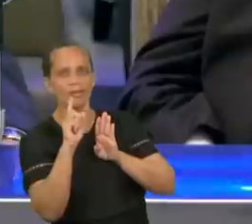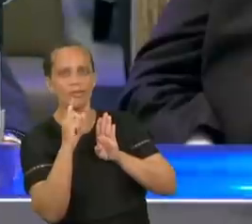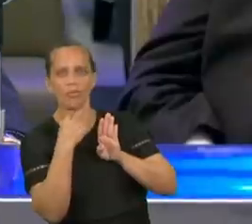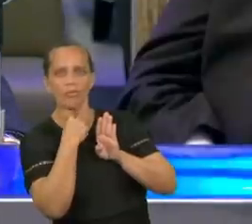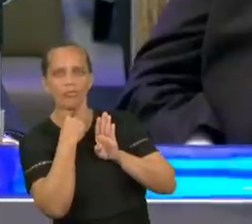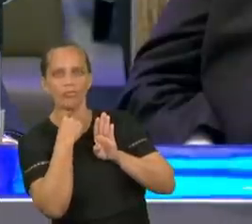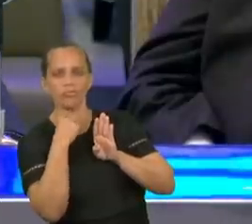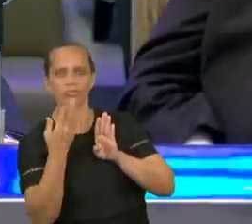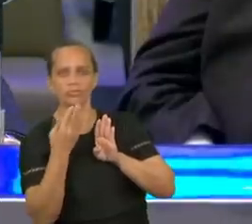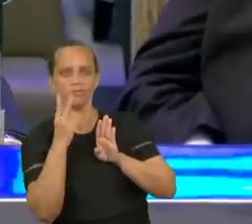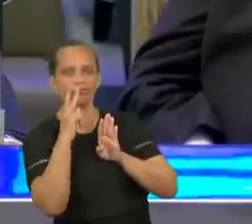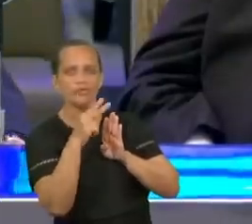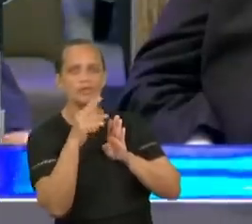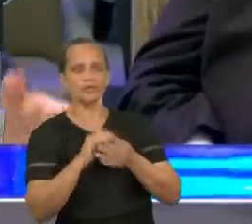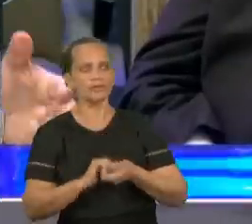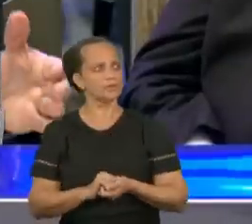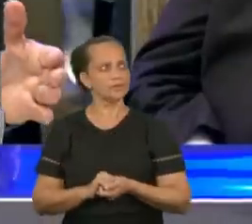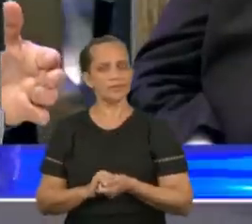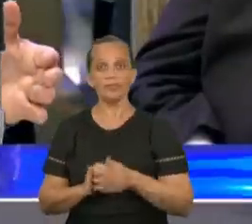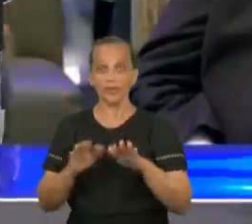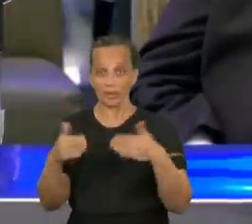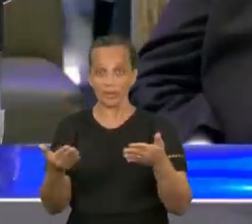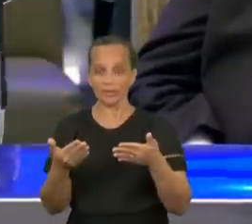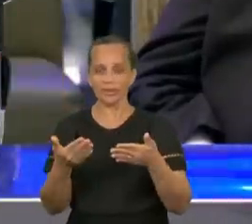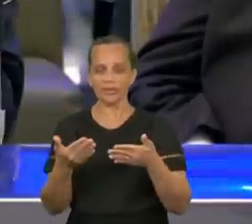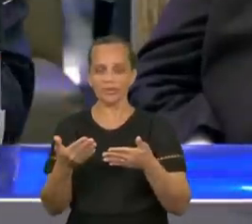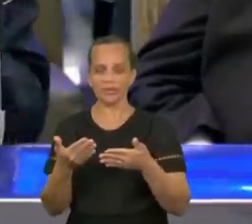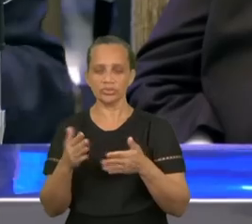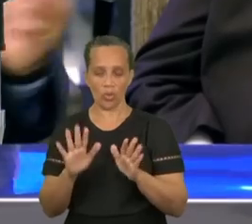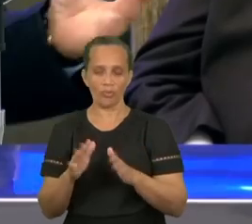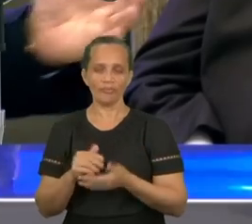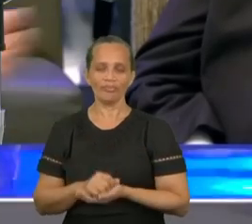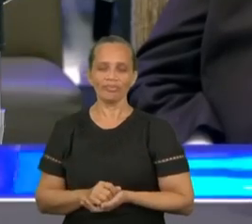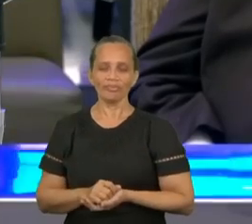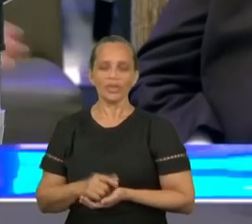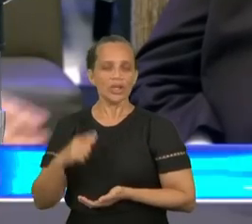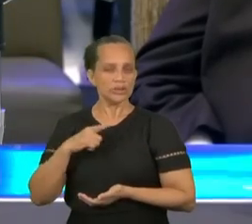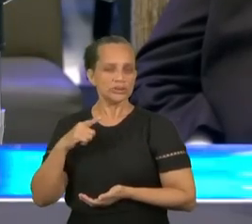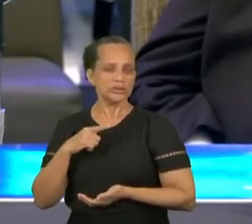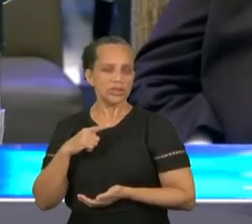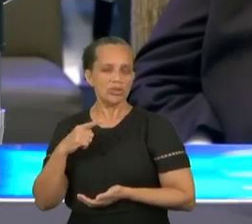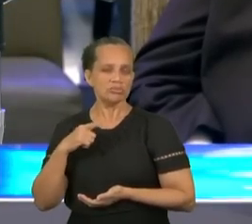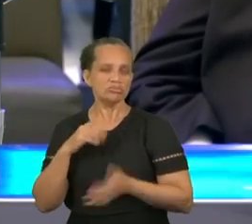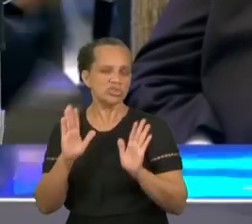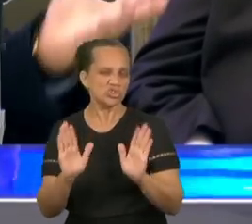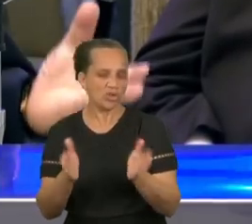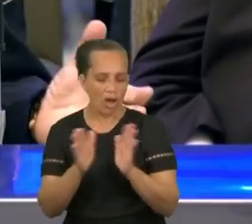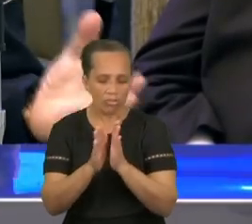mudou BA bilônico é infelizmente eu tinha alguns volumes e